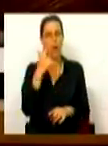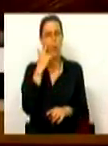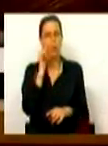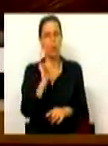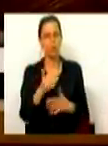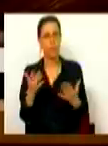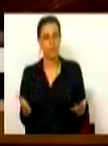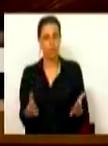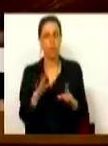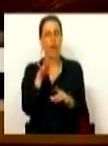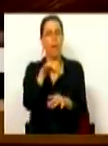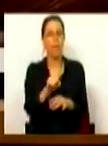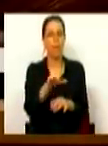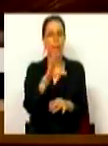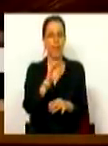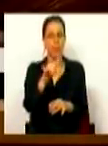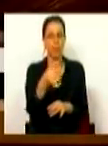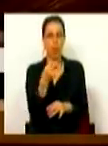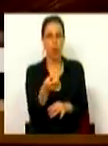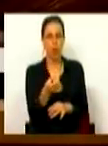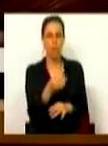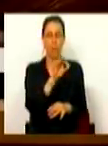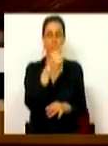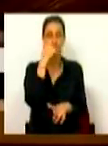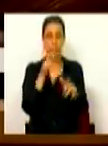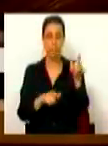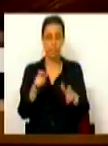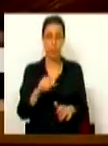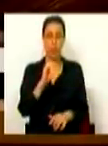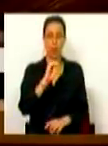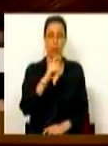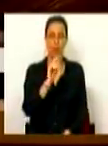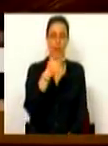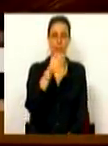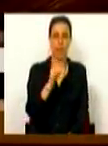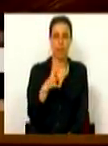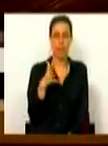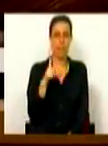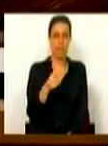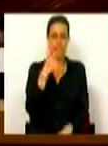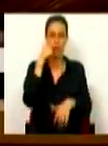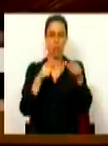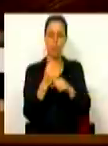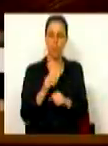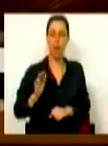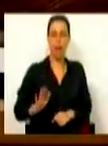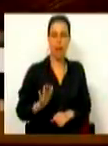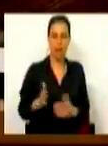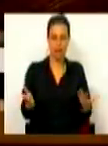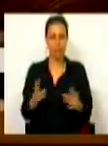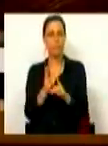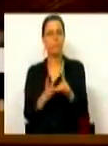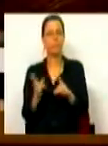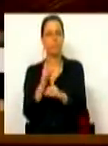conhecimento, que atinge 10,9 pessoas, ou ETIs, por mil na população ativa. Um